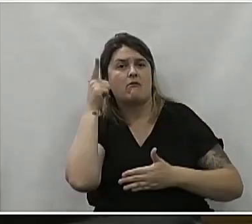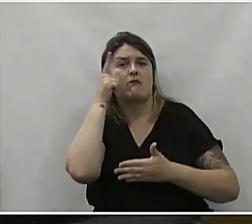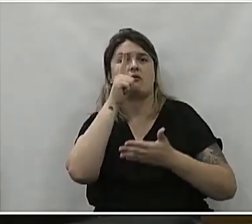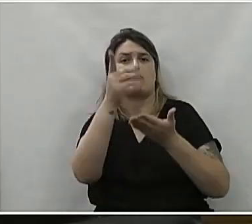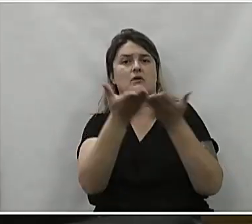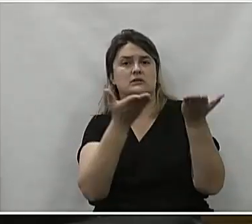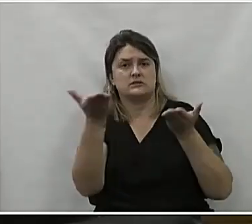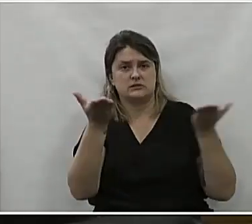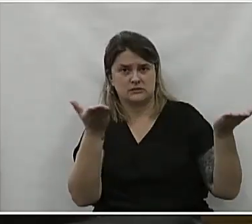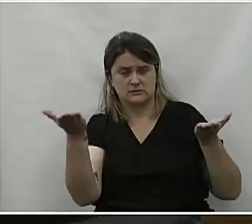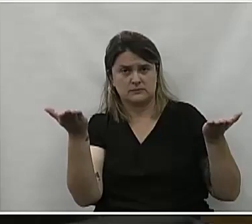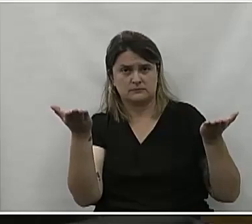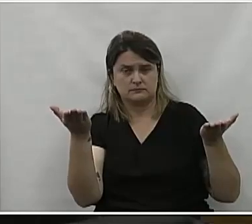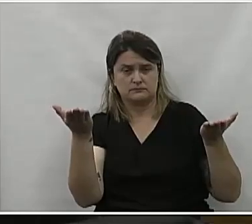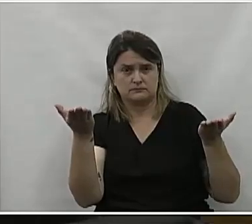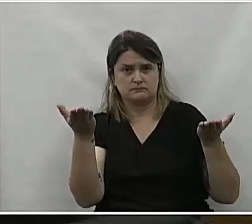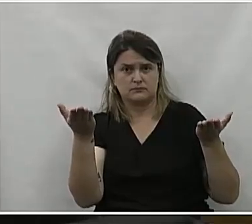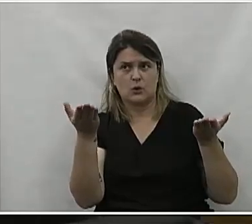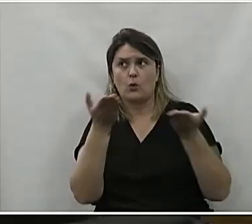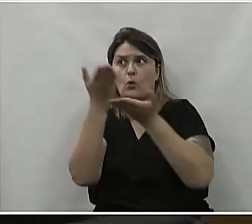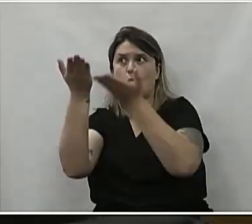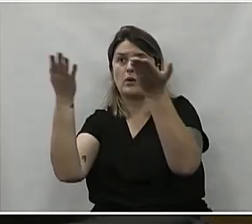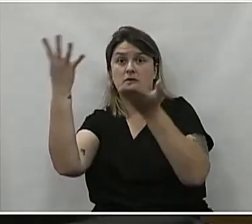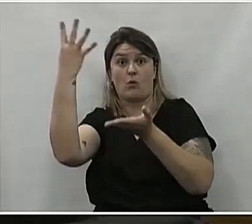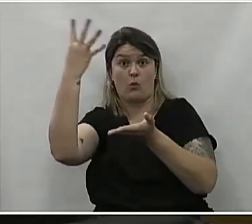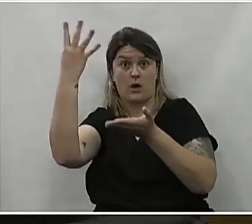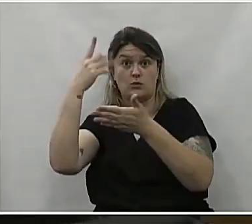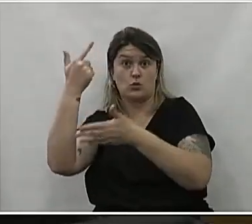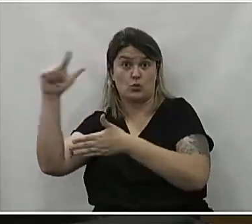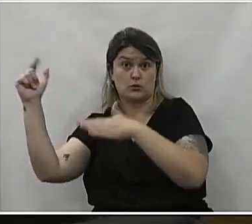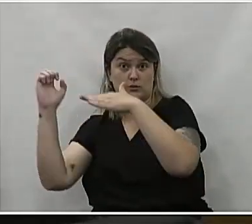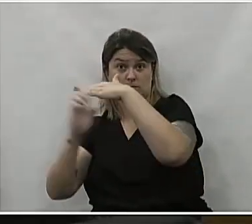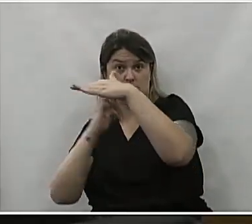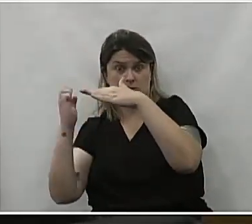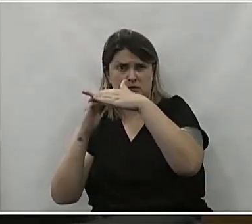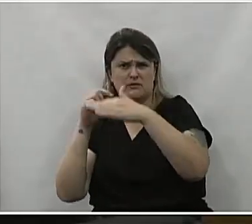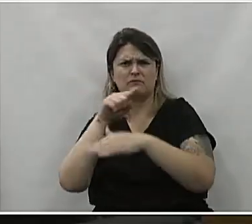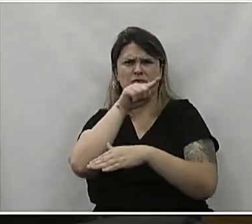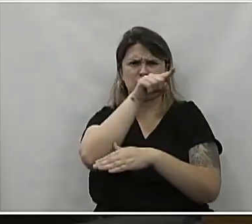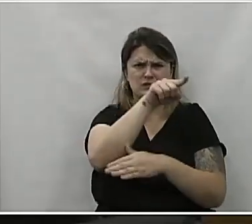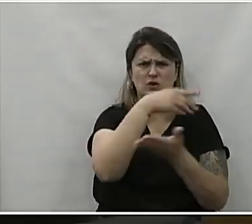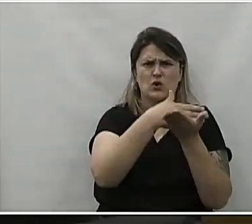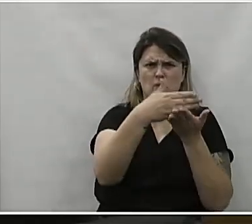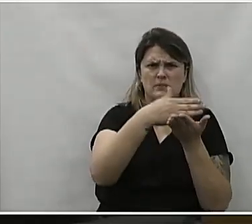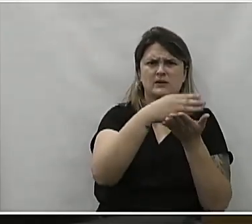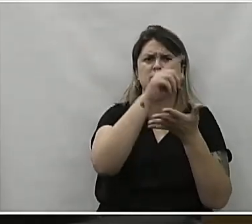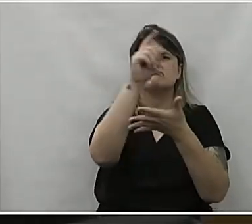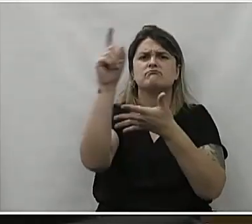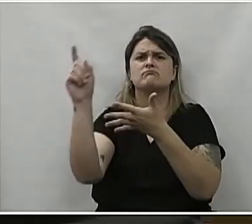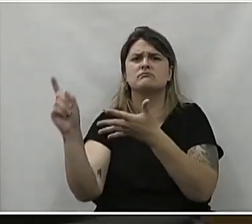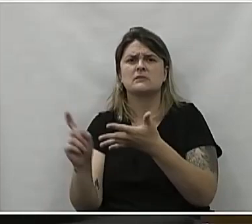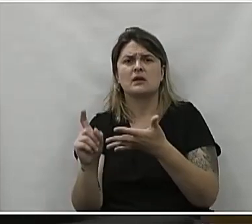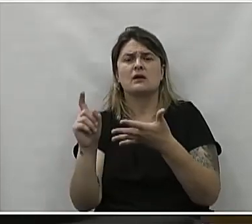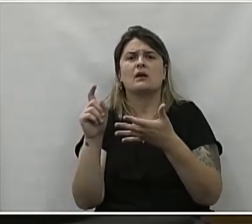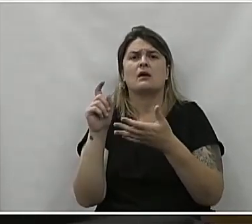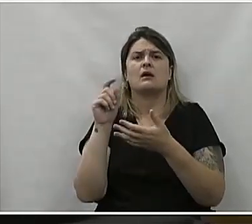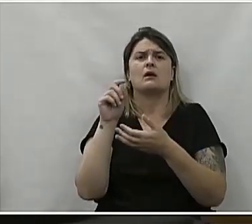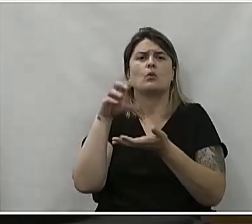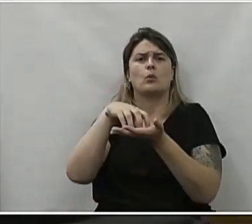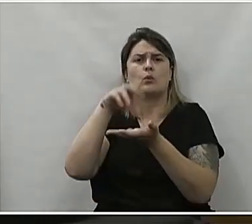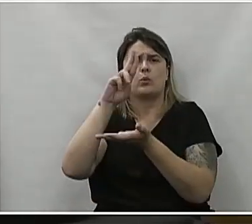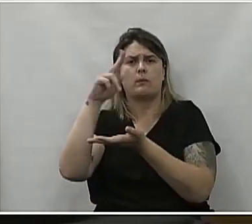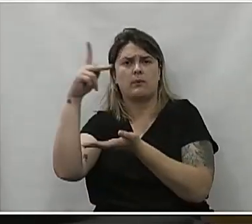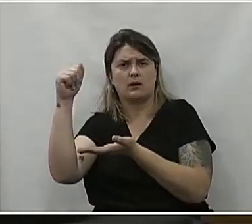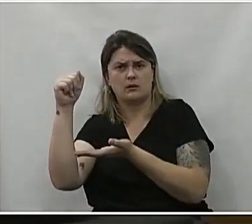licitação No município Concorrendo com outras Quatro empresas E o senhor Começa a indicar Cargos pra Pra UPA